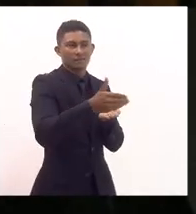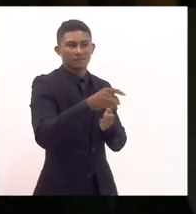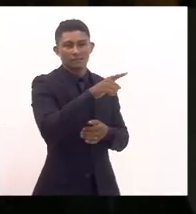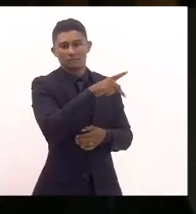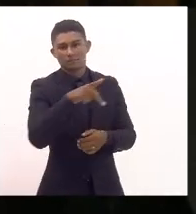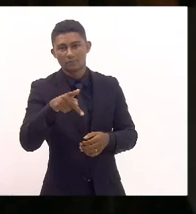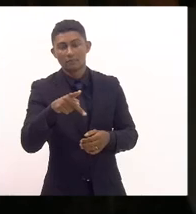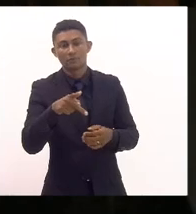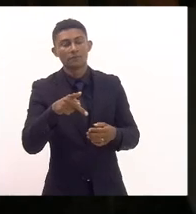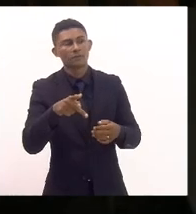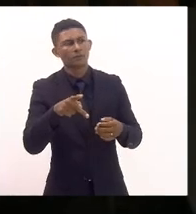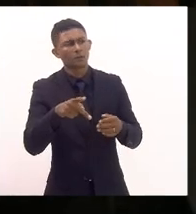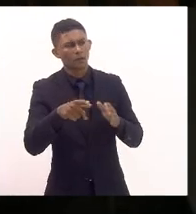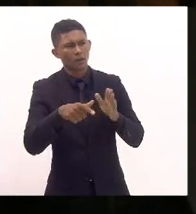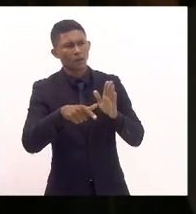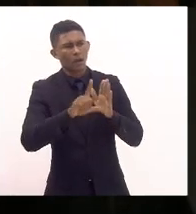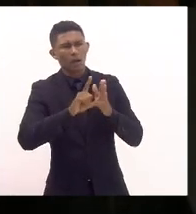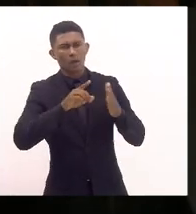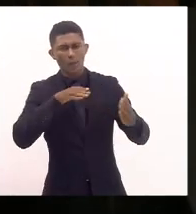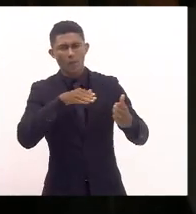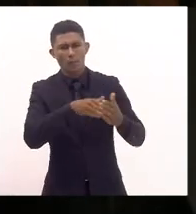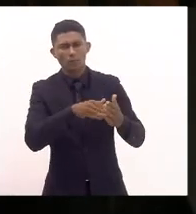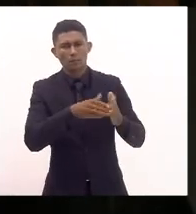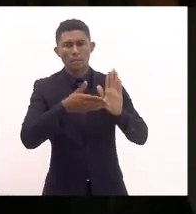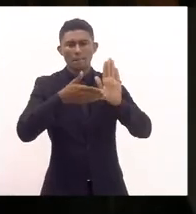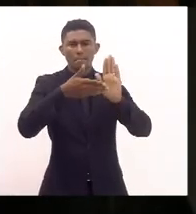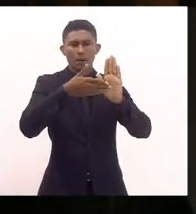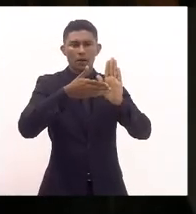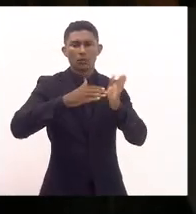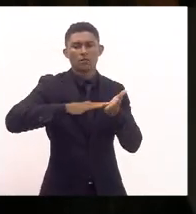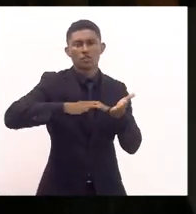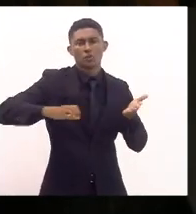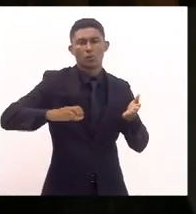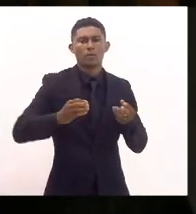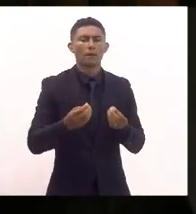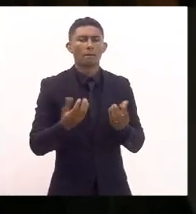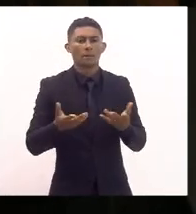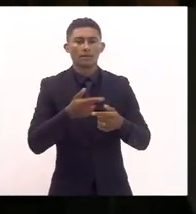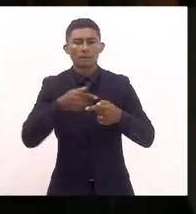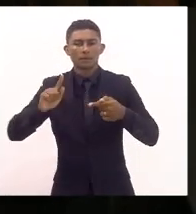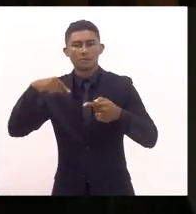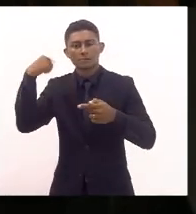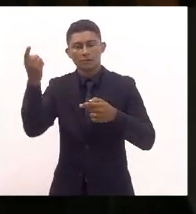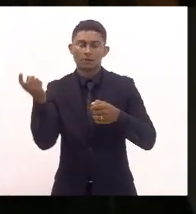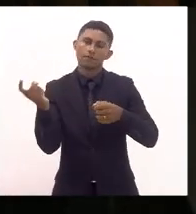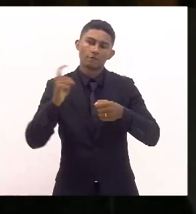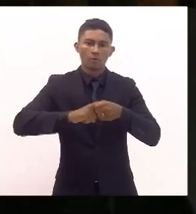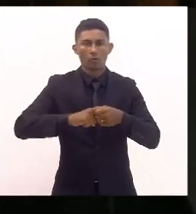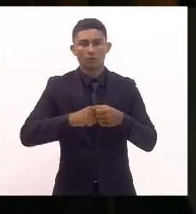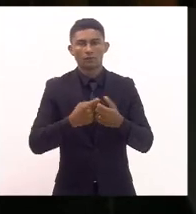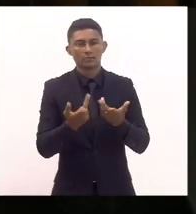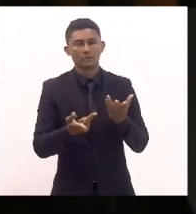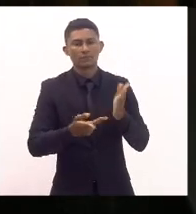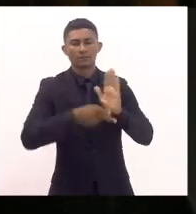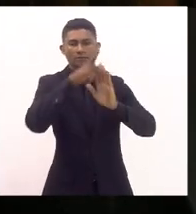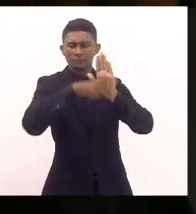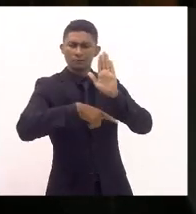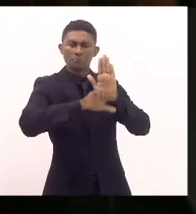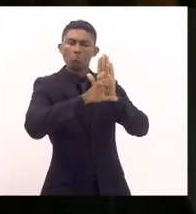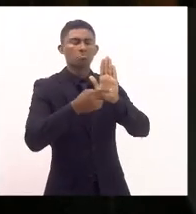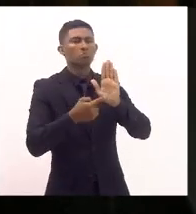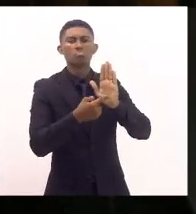retirou de pauta para que volte a semana semana que vem projeto de lei